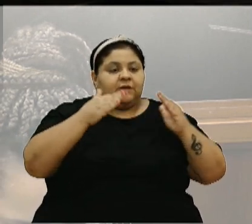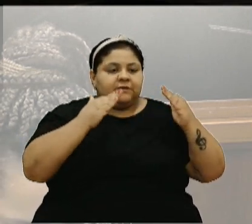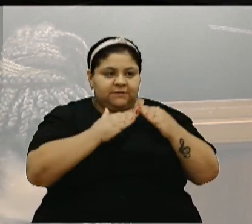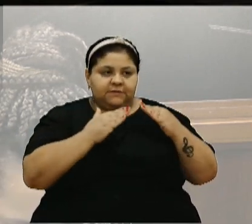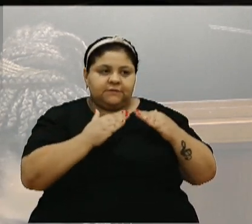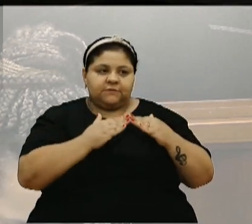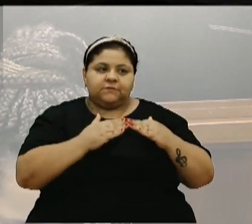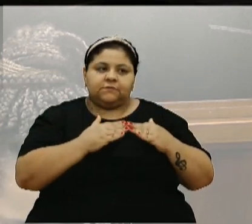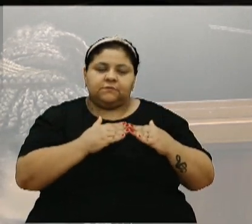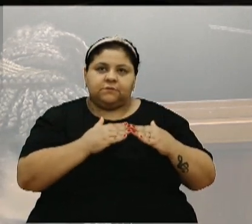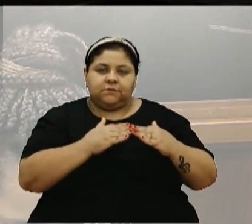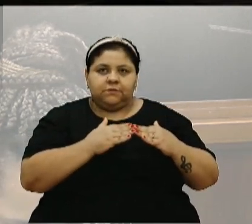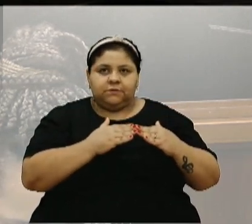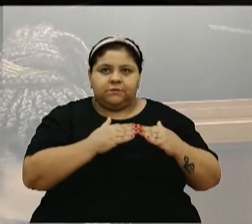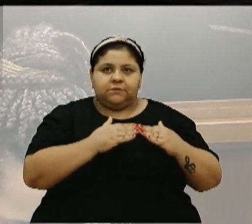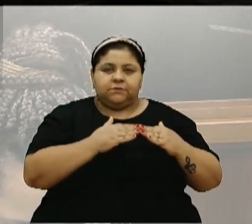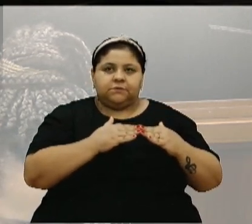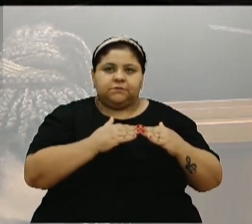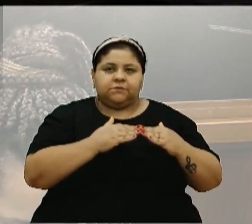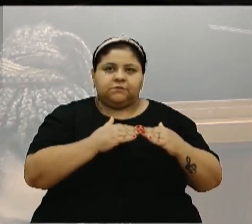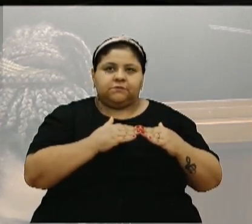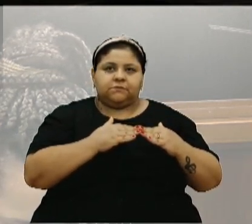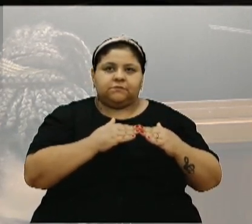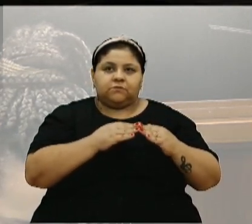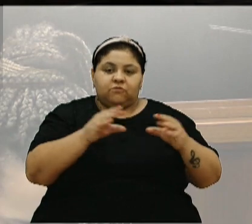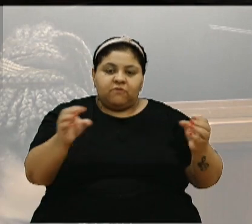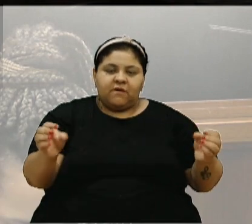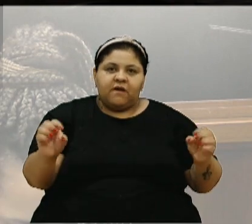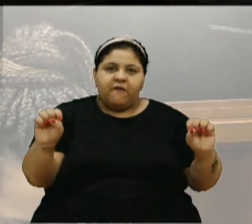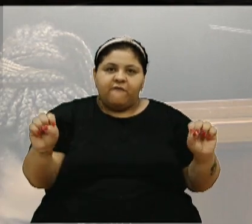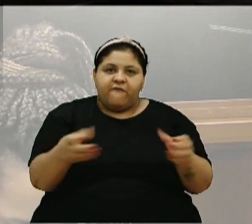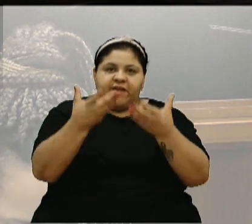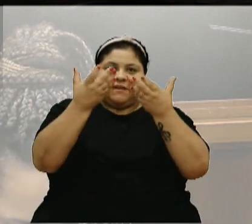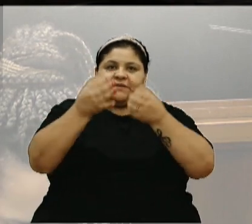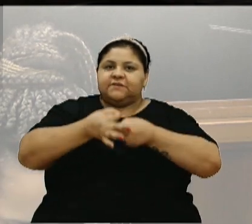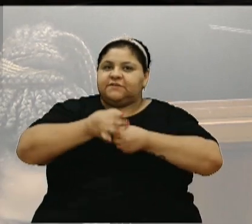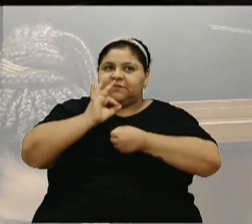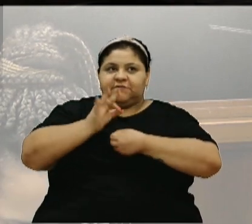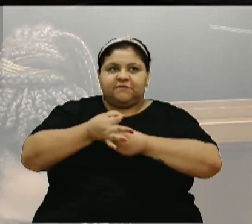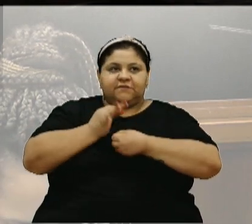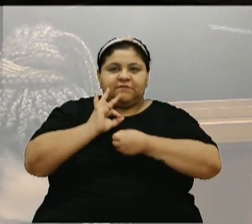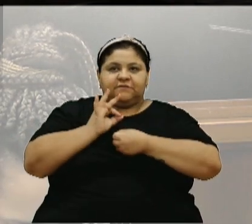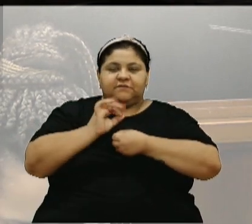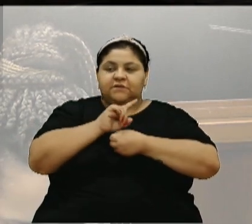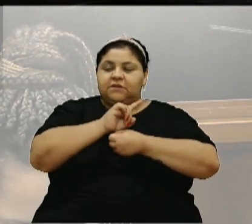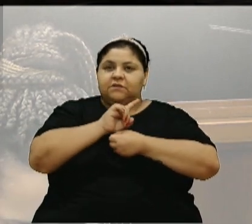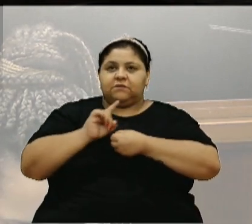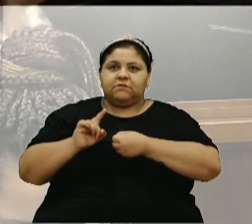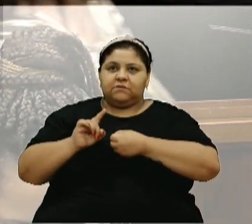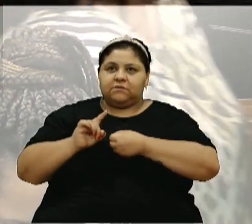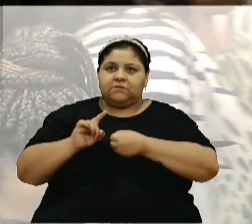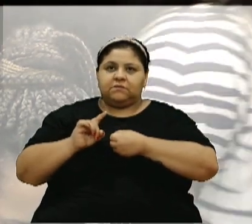casa, para que a Festa da Uva não seja